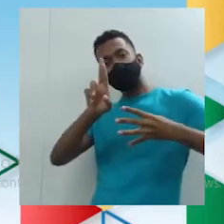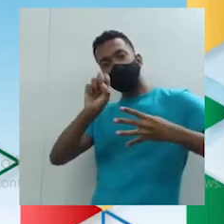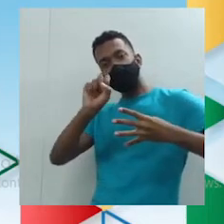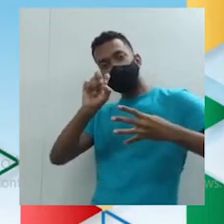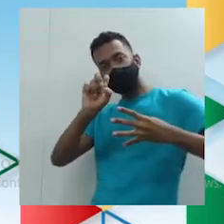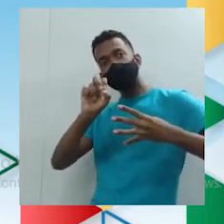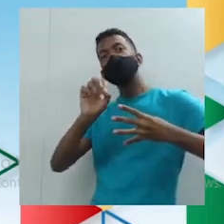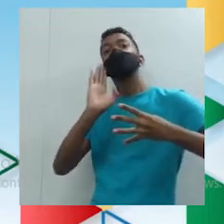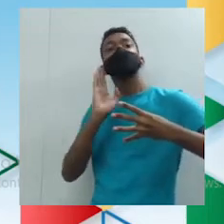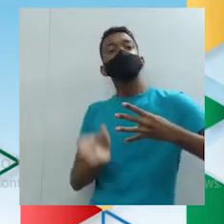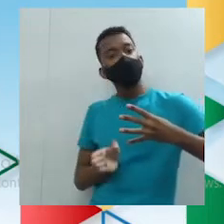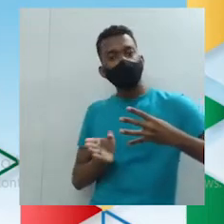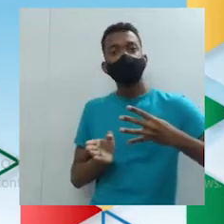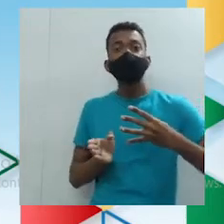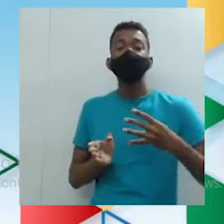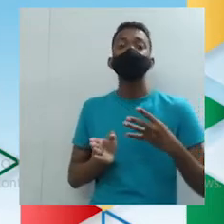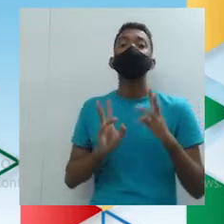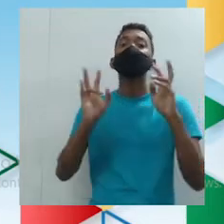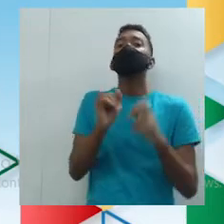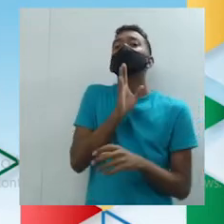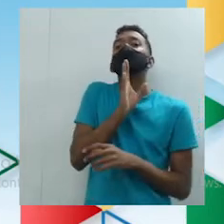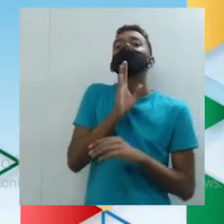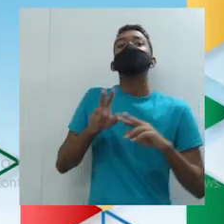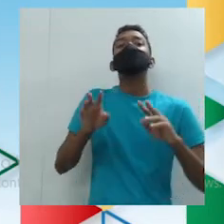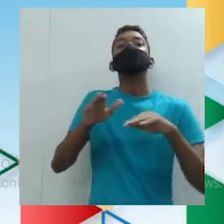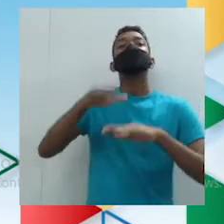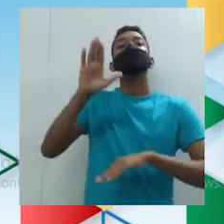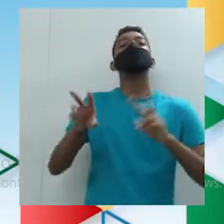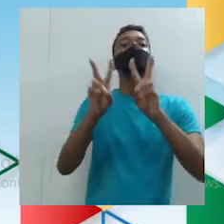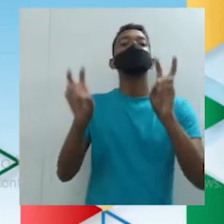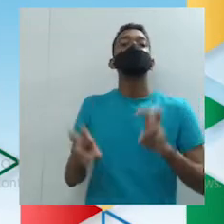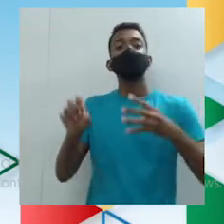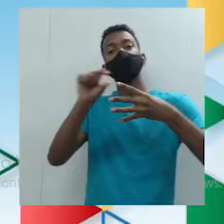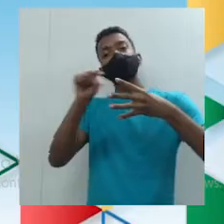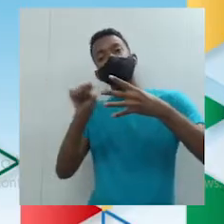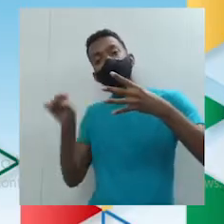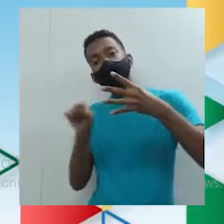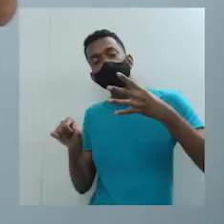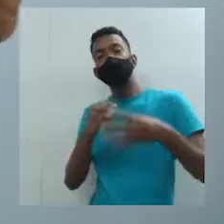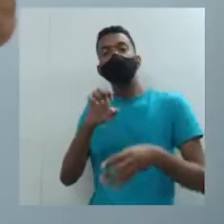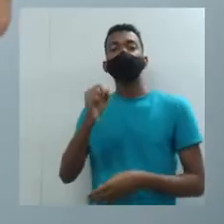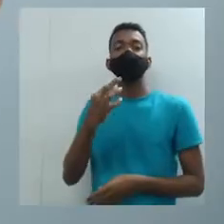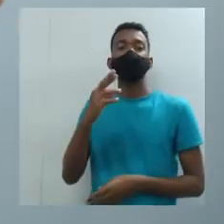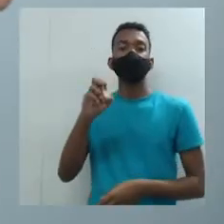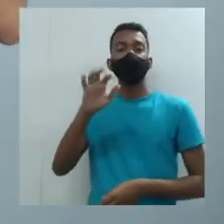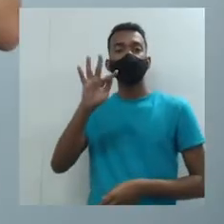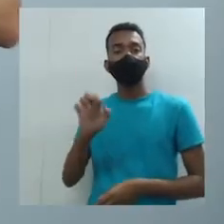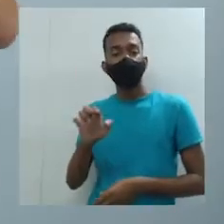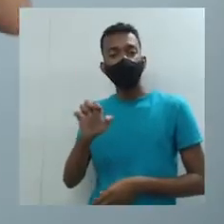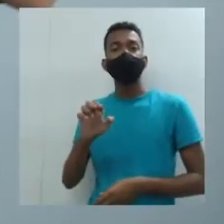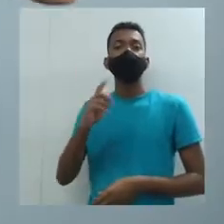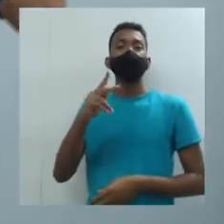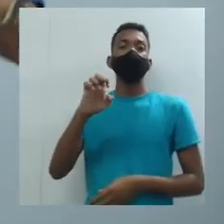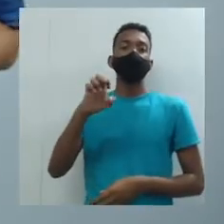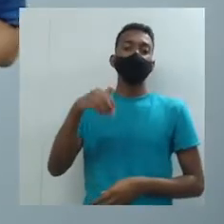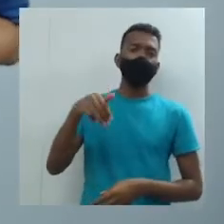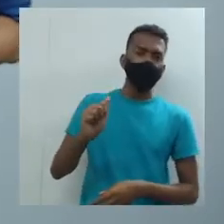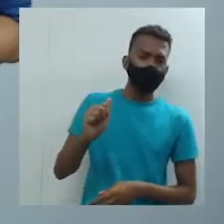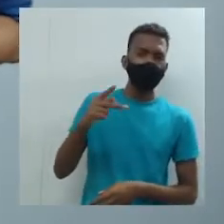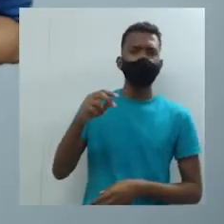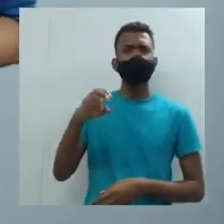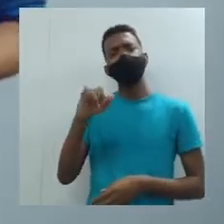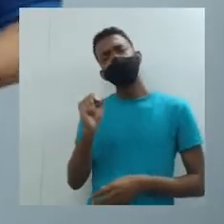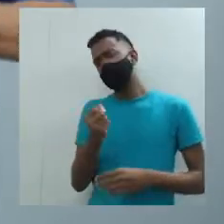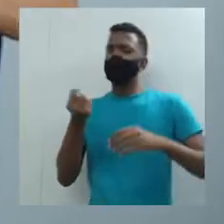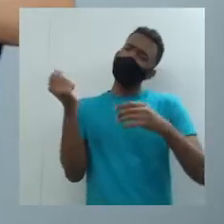Vocês vão conhecer bem essa questão de conhecer verso, estrofe, poema, o que é poesia. Então, nesse